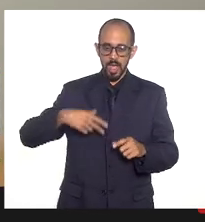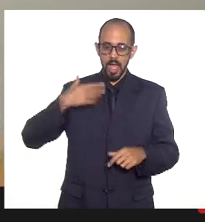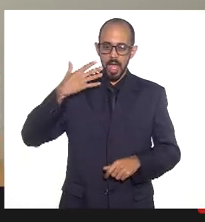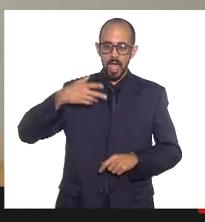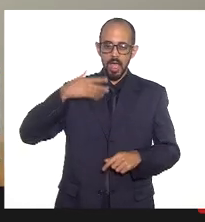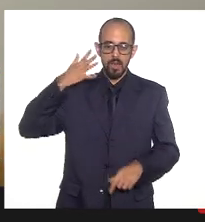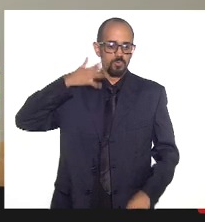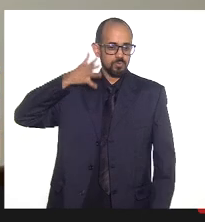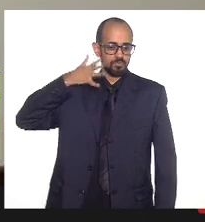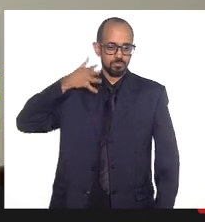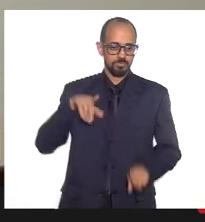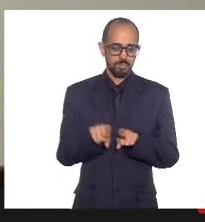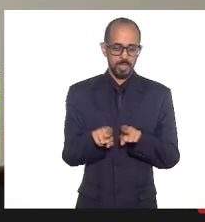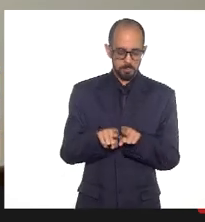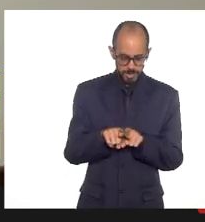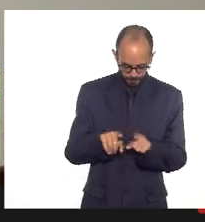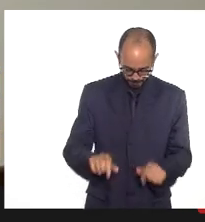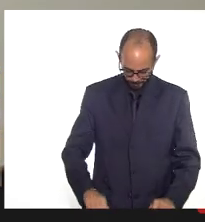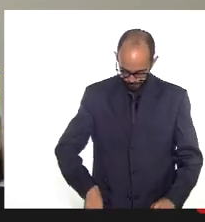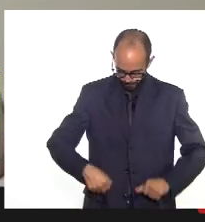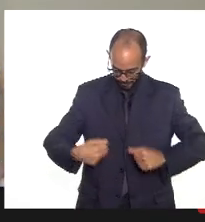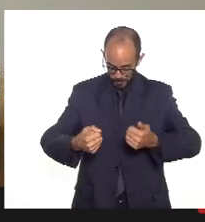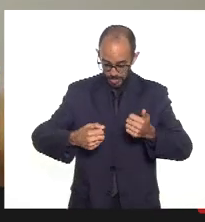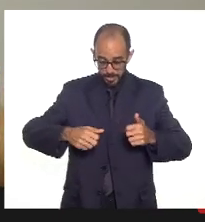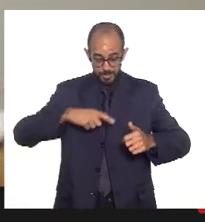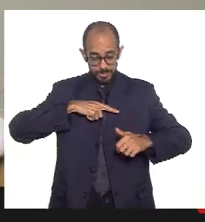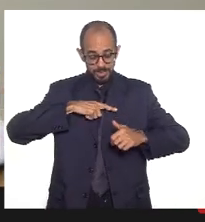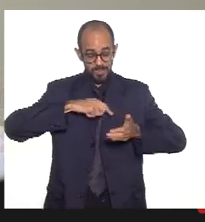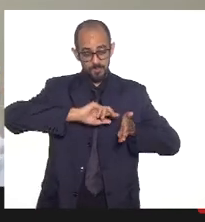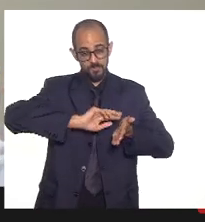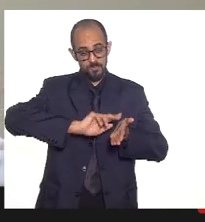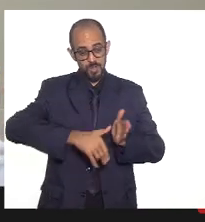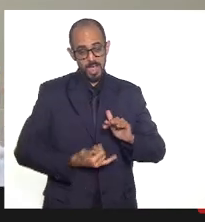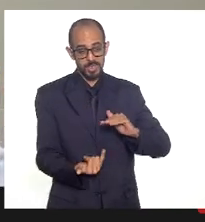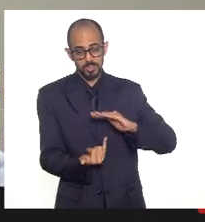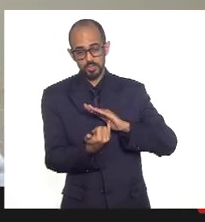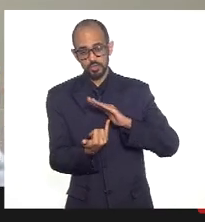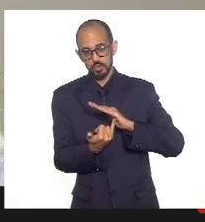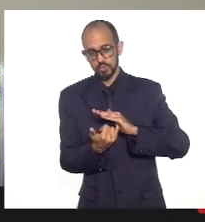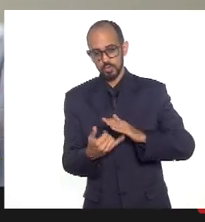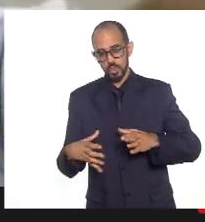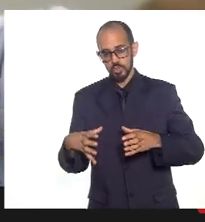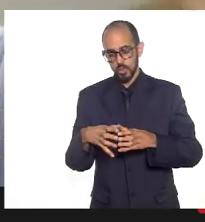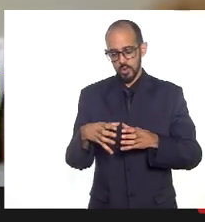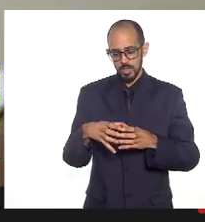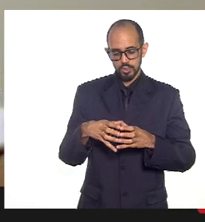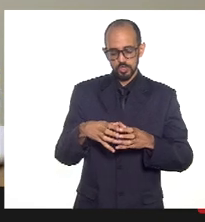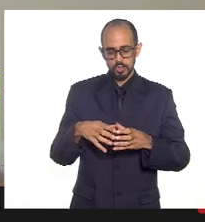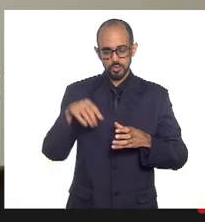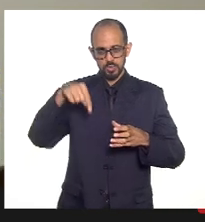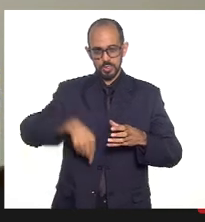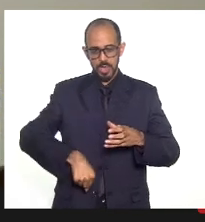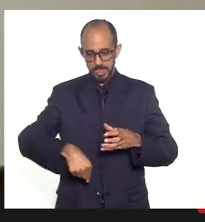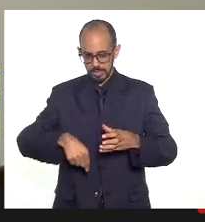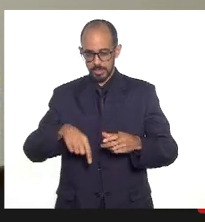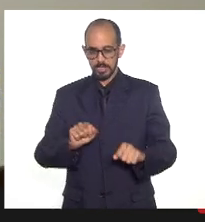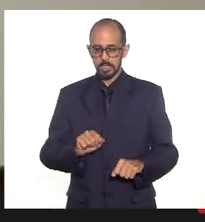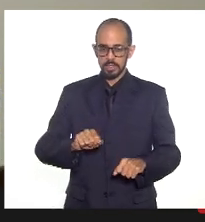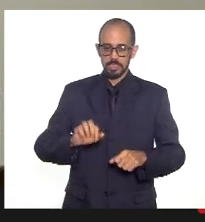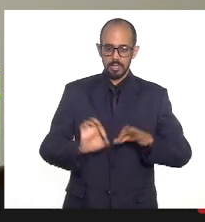durante os trabalhos da frente. Tem várias entidades e coletivos representados aqui na nossa audiência,